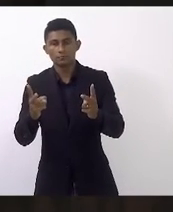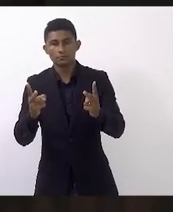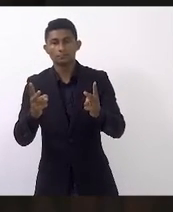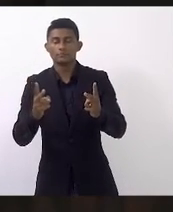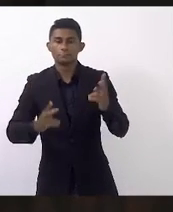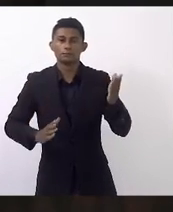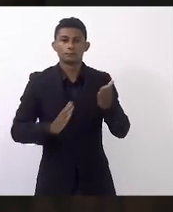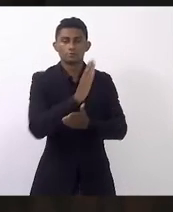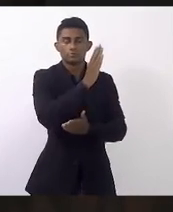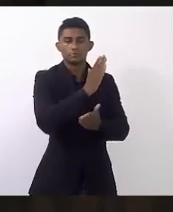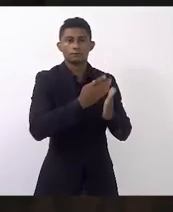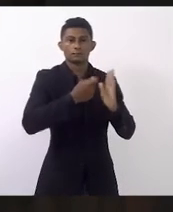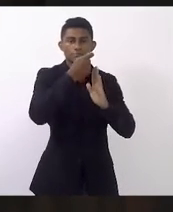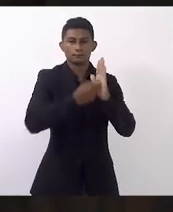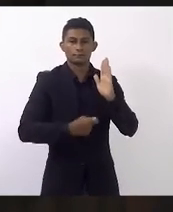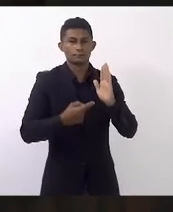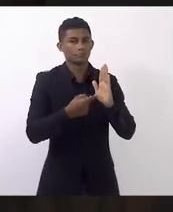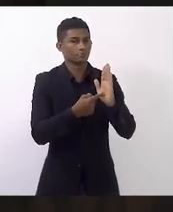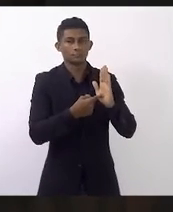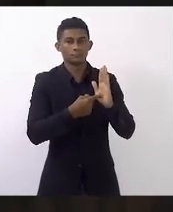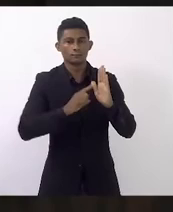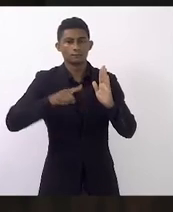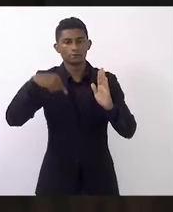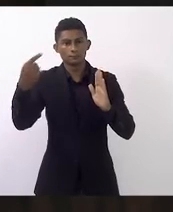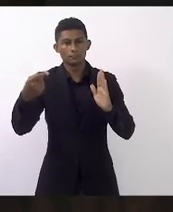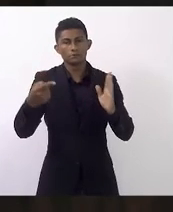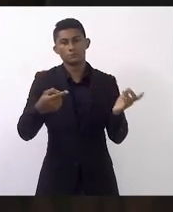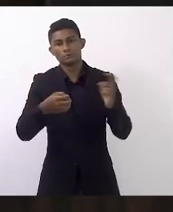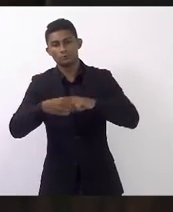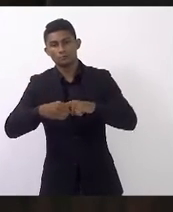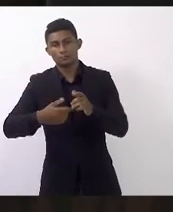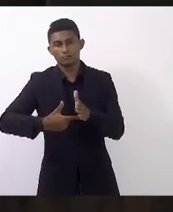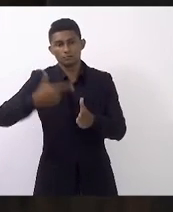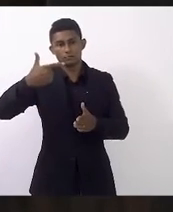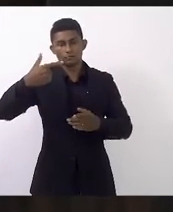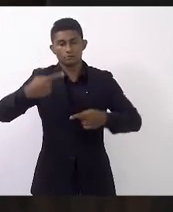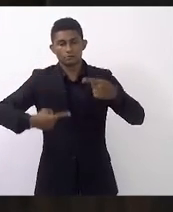Aprovado, redação do vencido para segunda discussão.